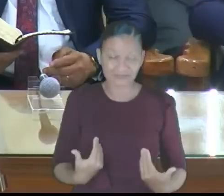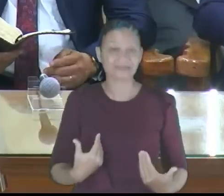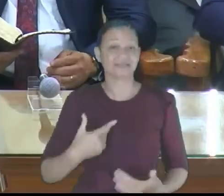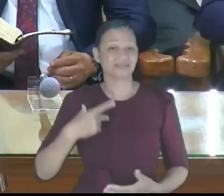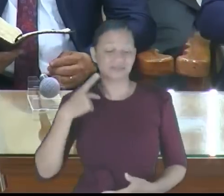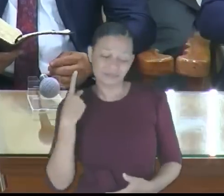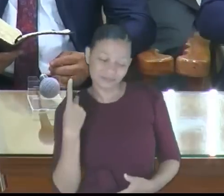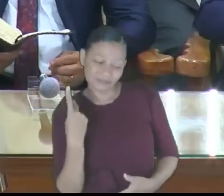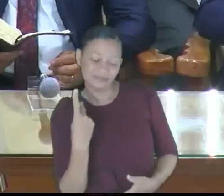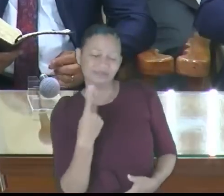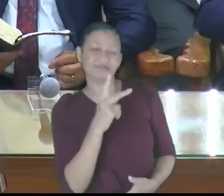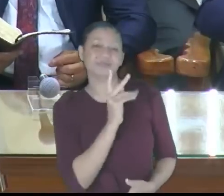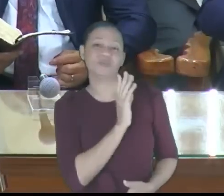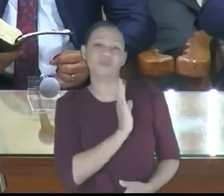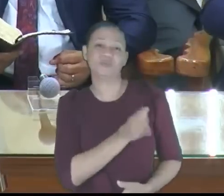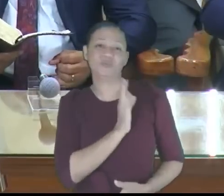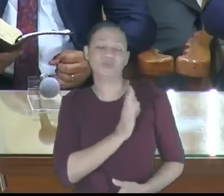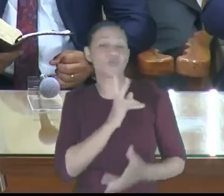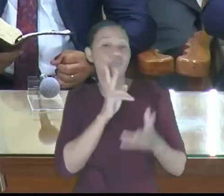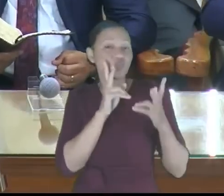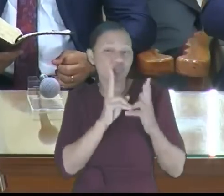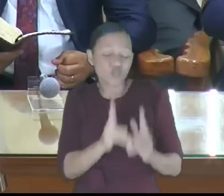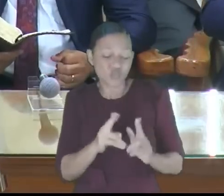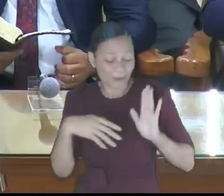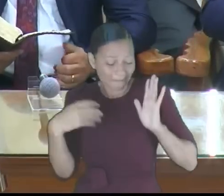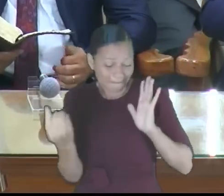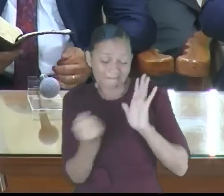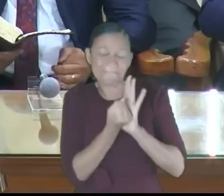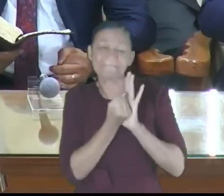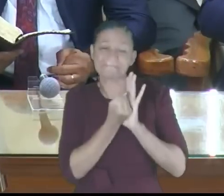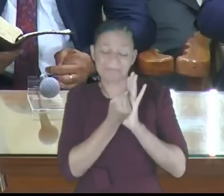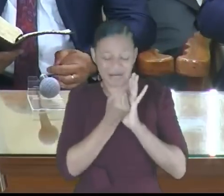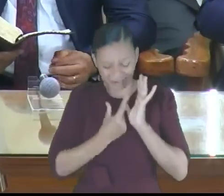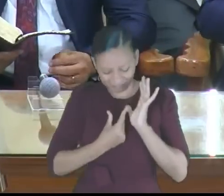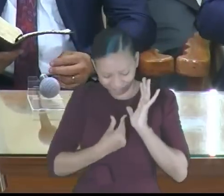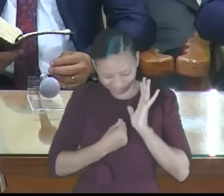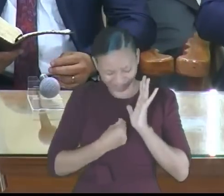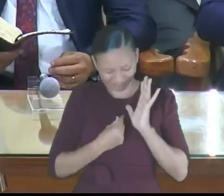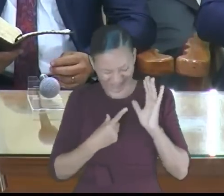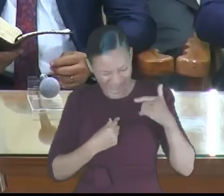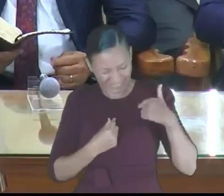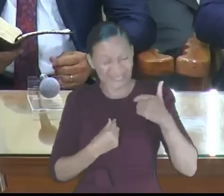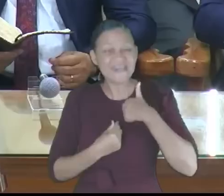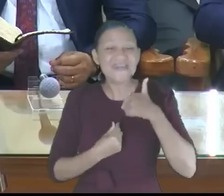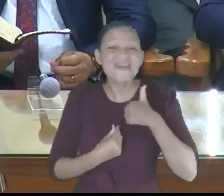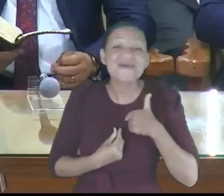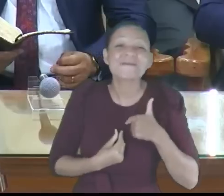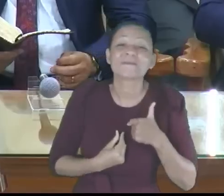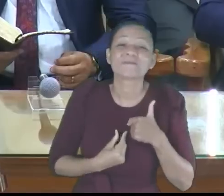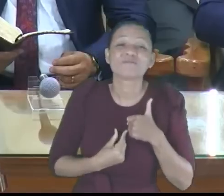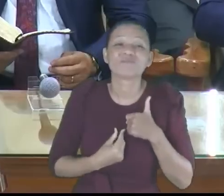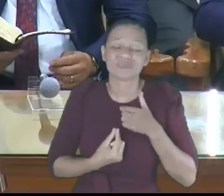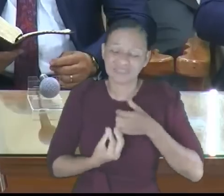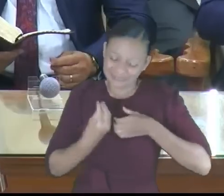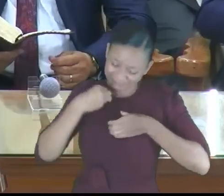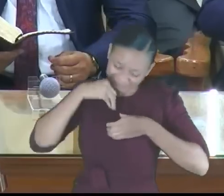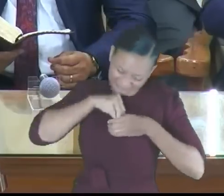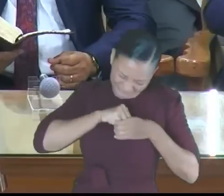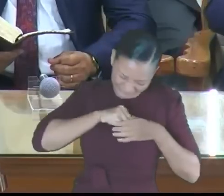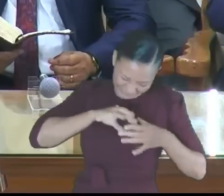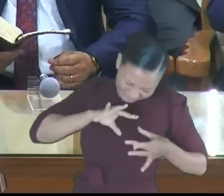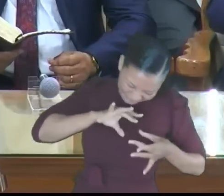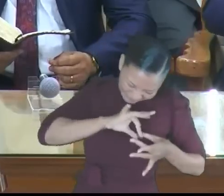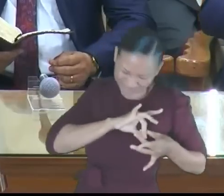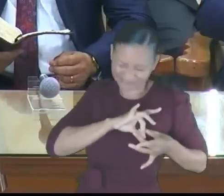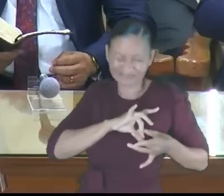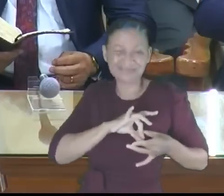teu coração, assim como o selo está em cima do teu peito, que eu esteja dentro do teu coração, Senhor.